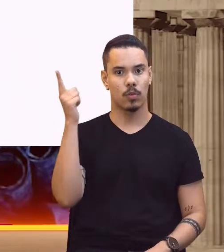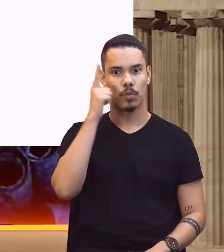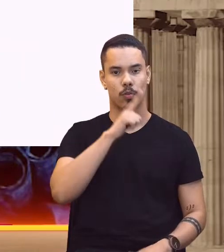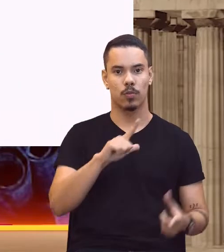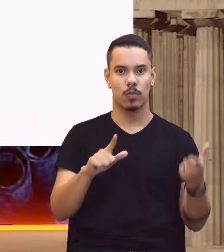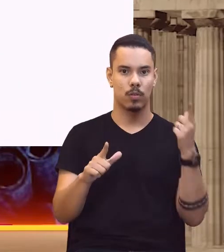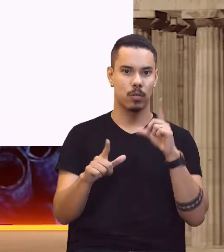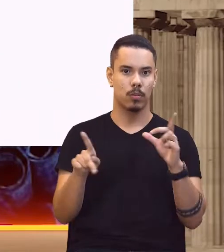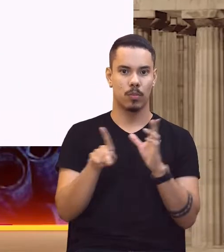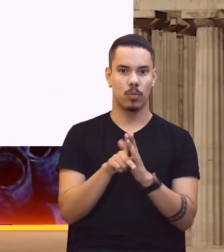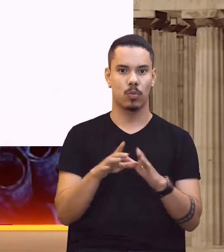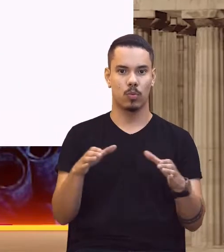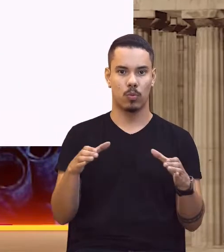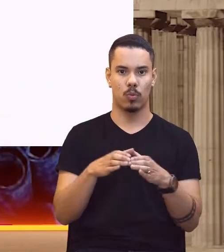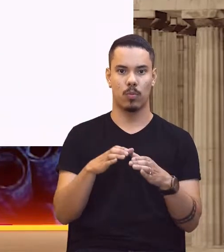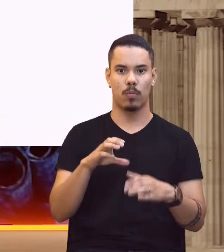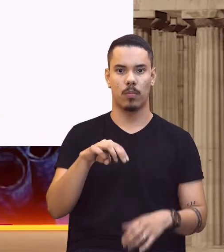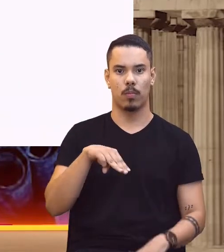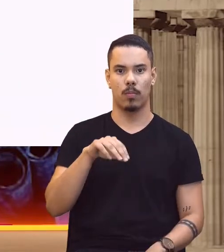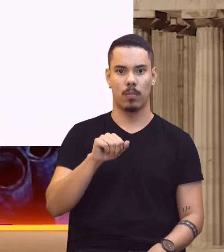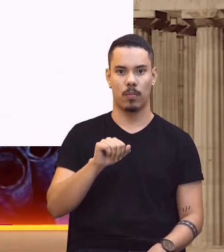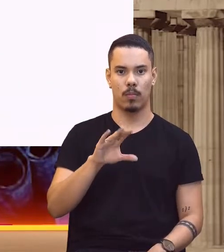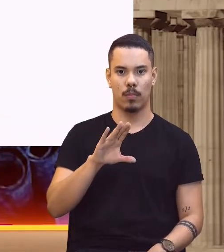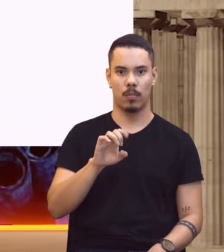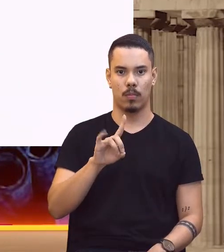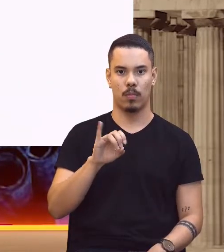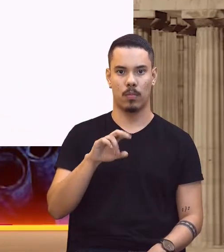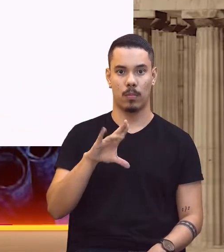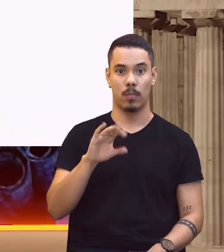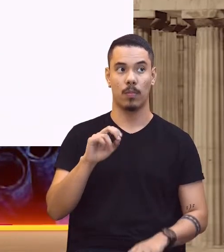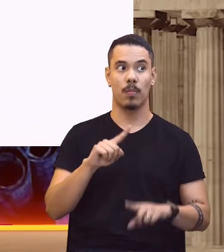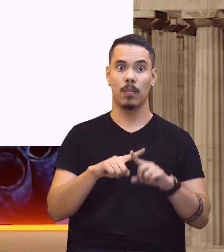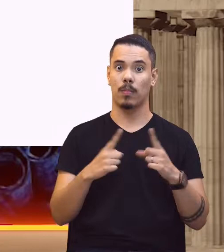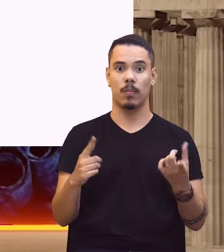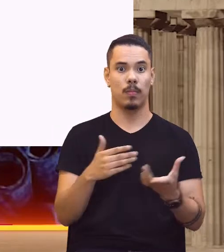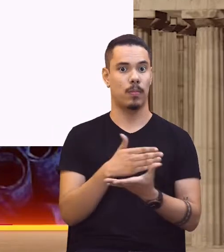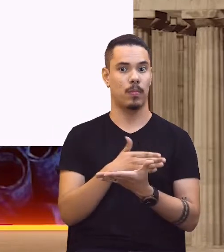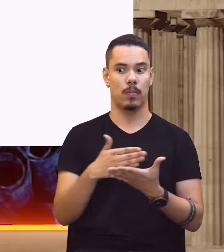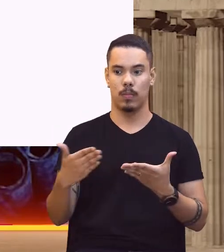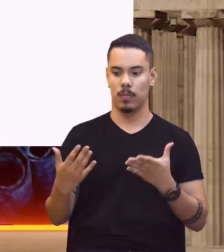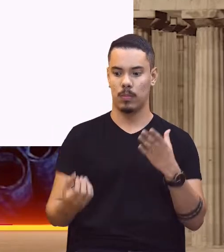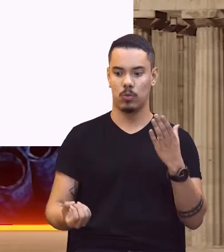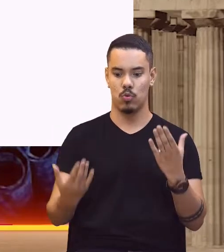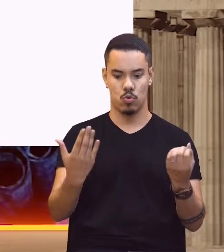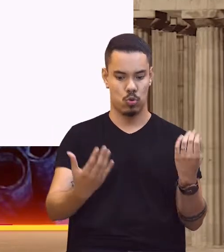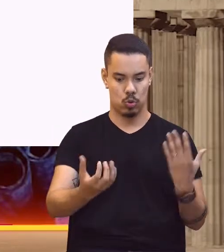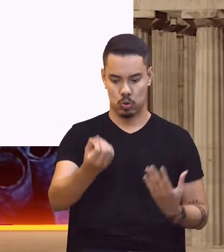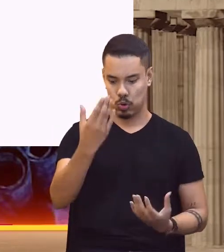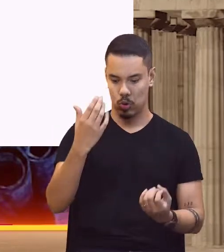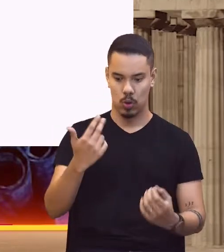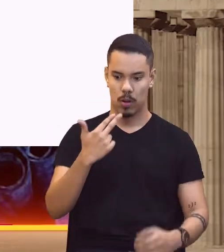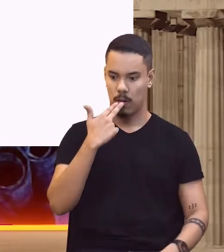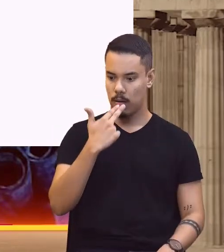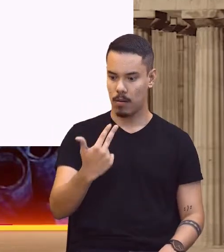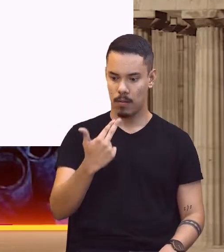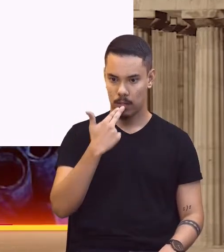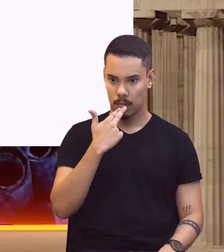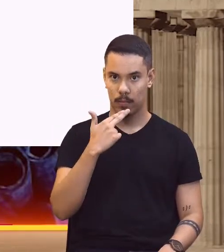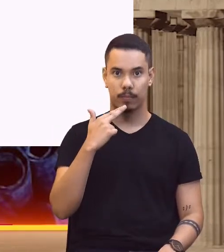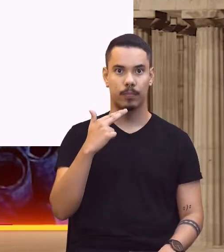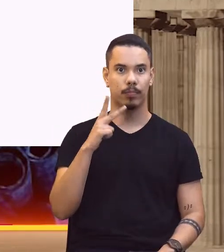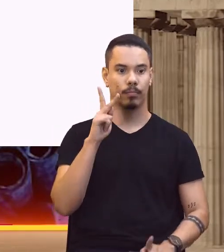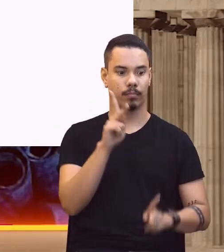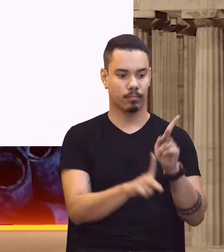macedônios também. Então, ali começa a surgir outras línguas, outros